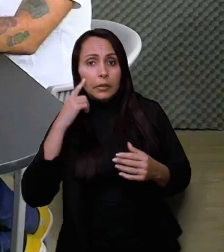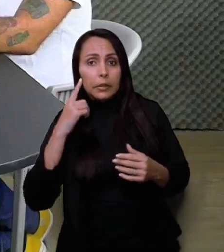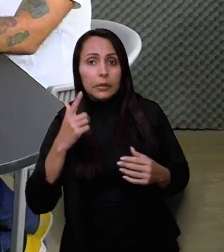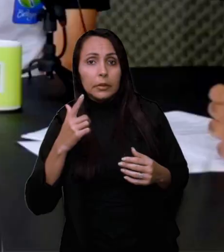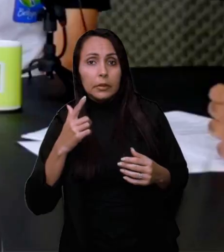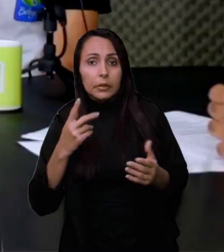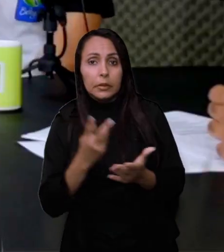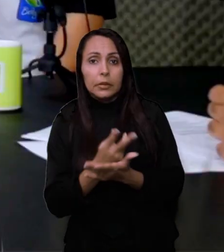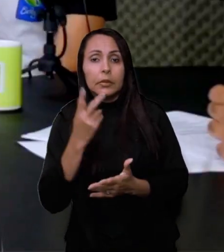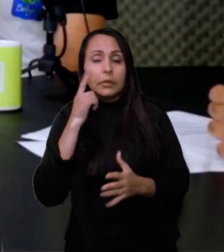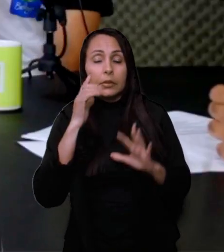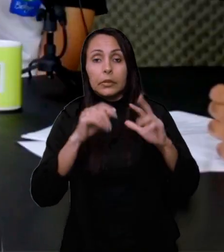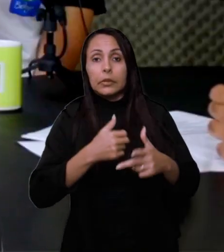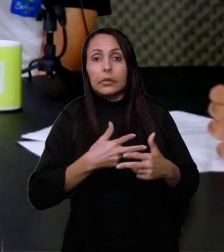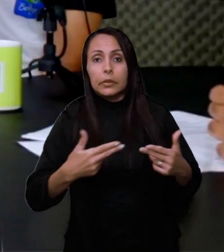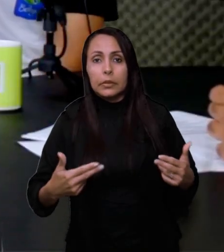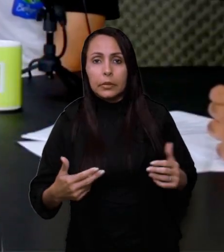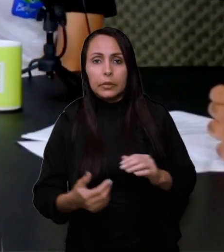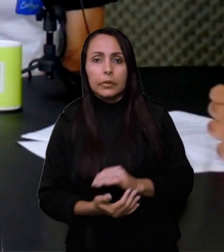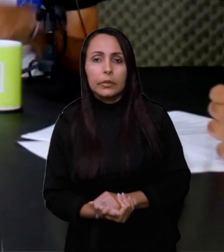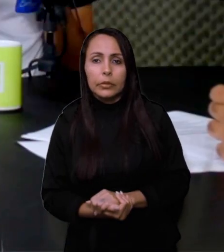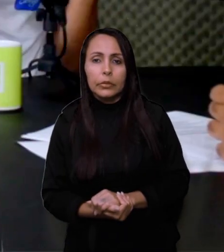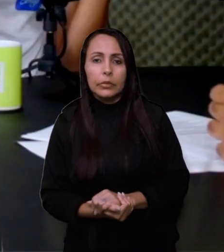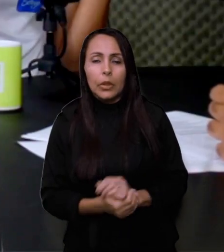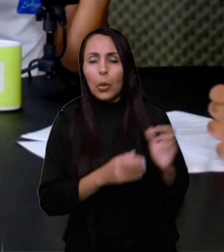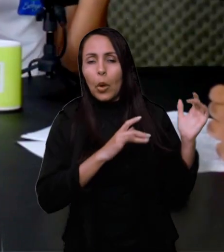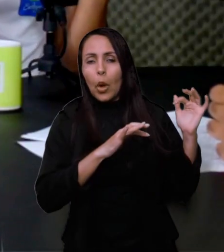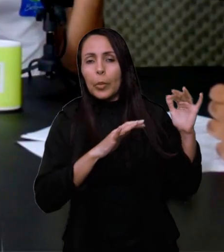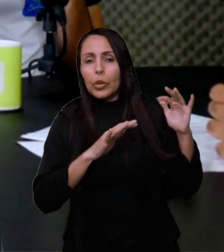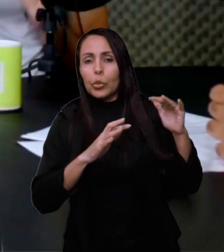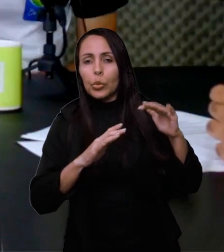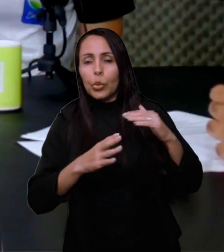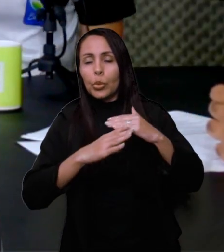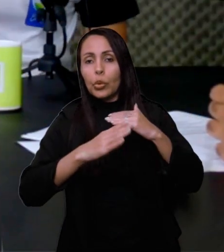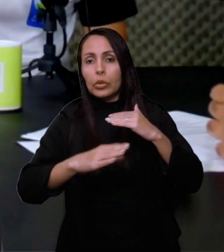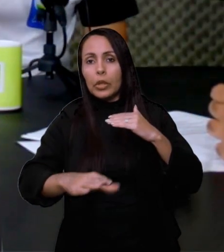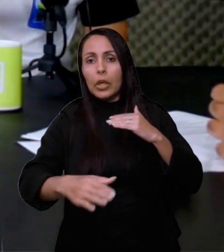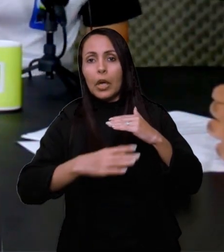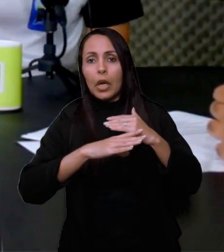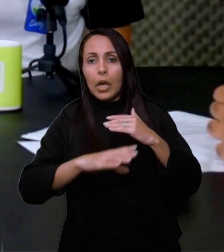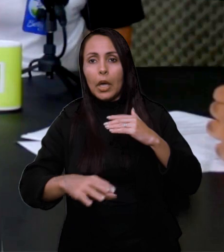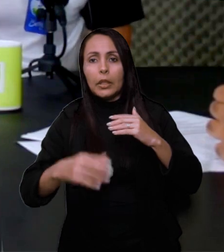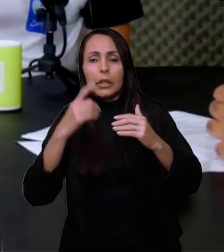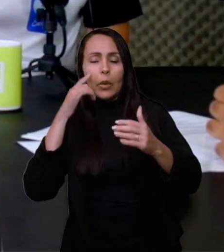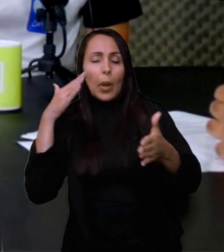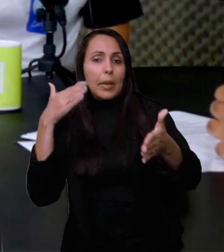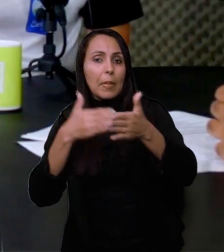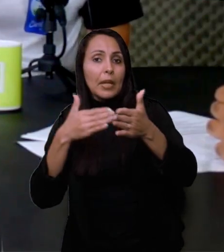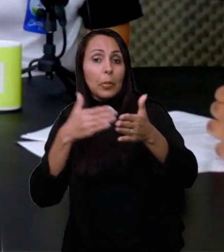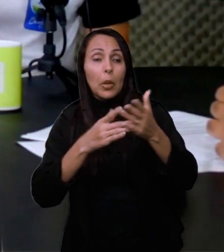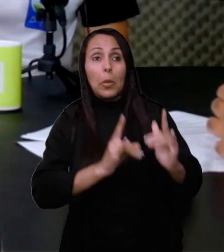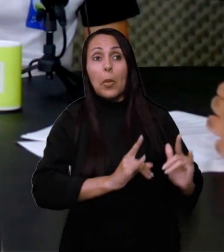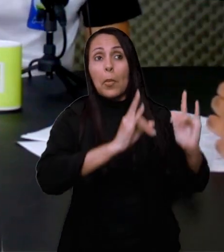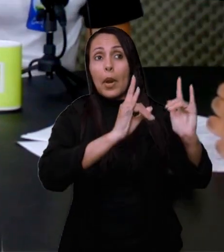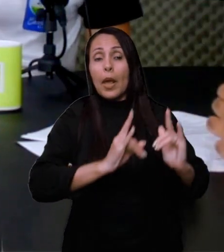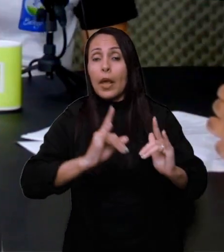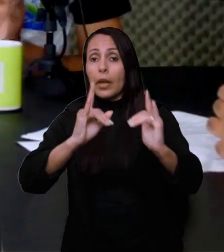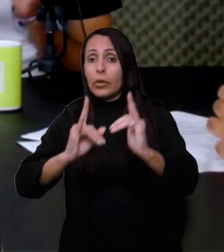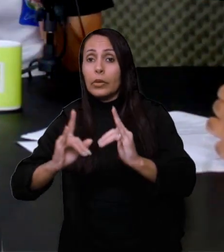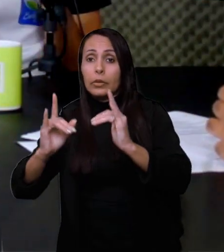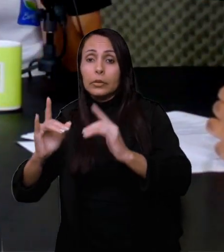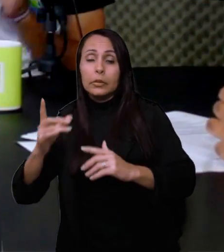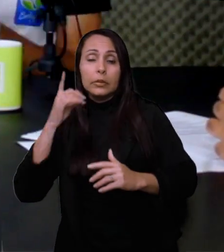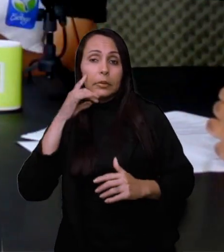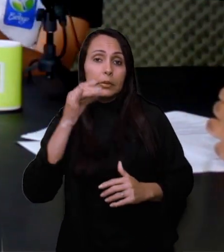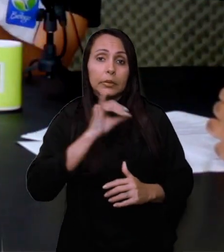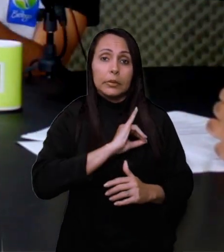né? A brisa oceânica que vem é barrada pelos Barrada prédios. pelos prédios. Aí, pessoal que mora mais para trás, Biribeira, ali para trás de Boa Viagem, a quantidade